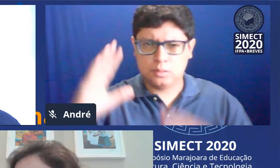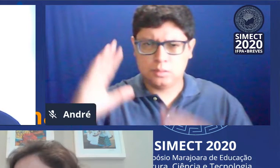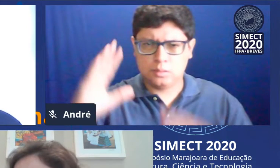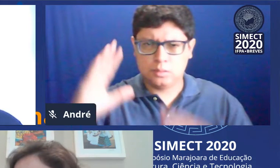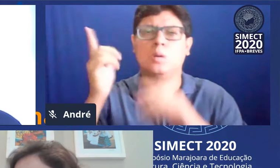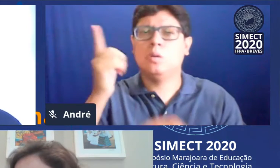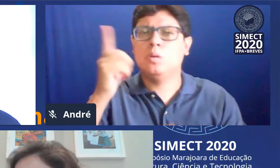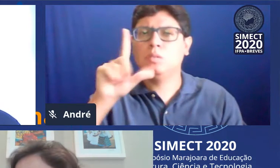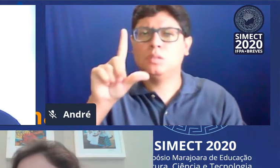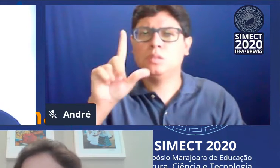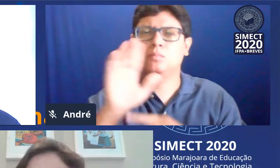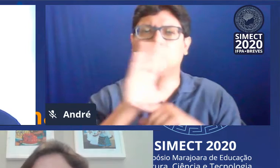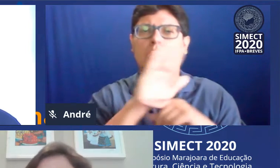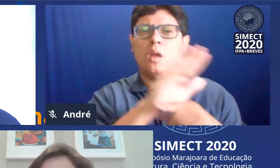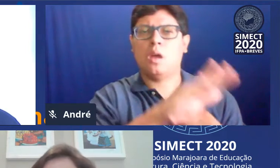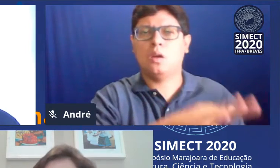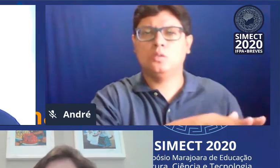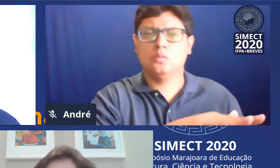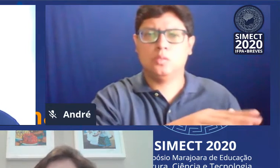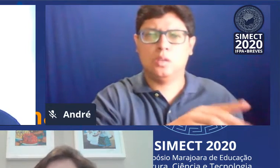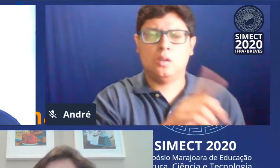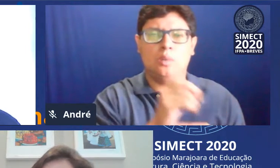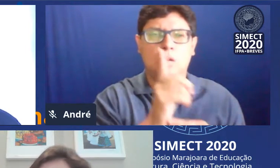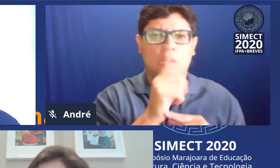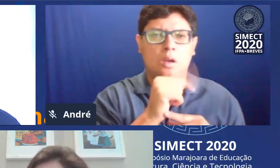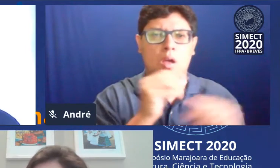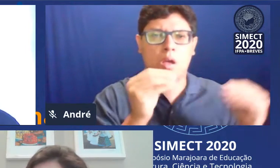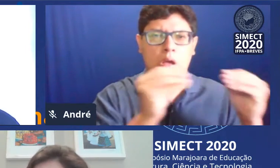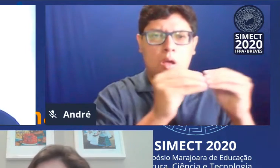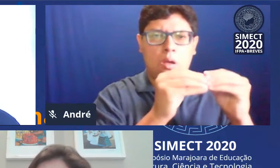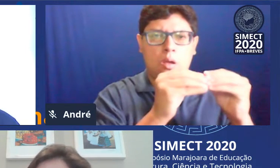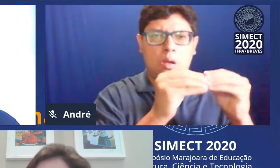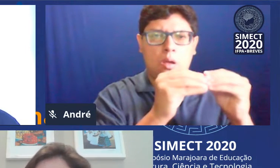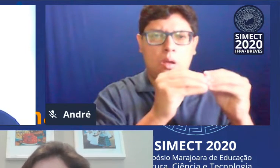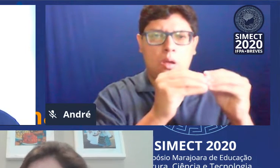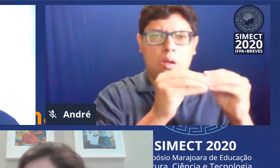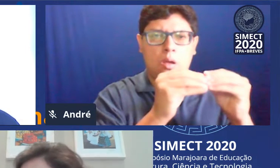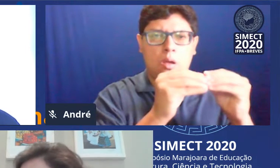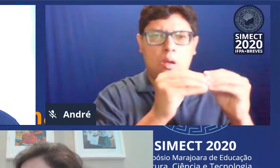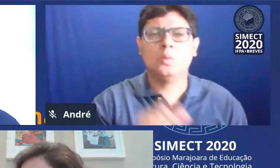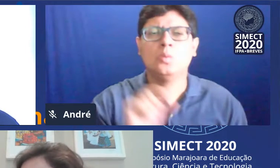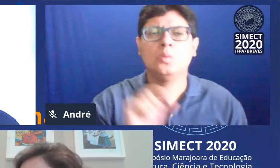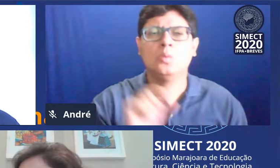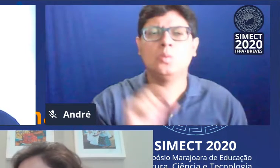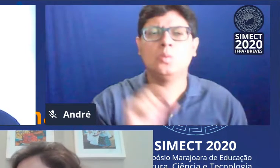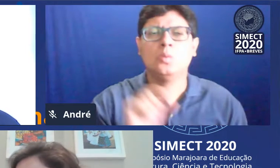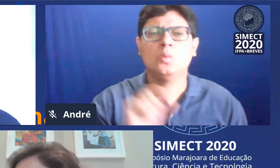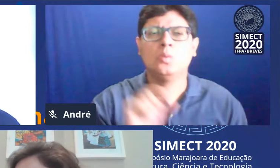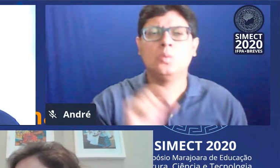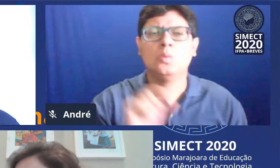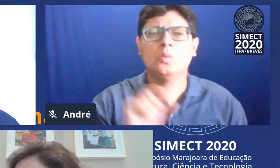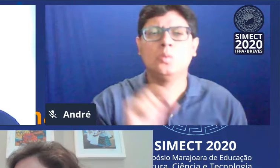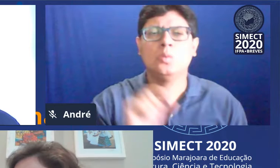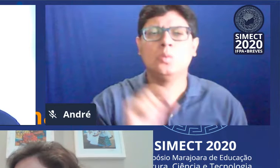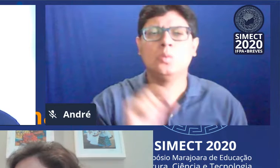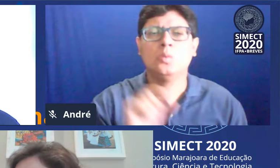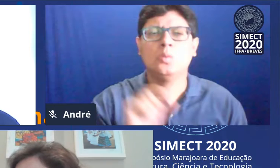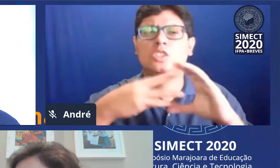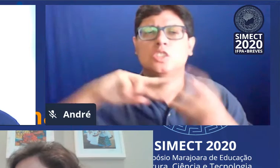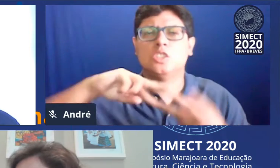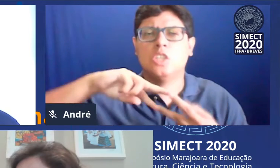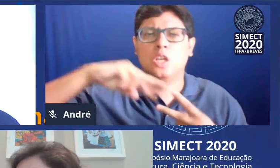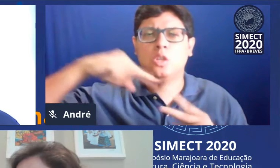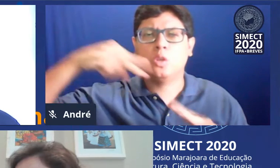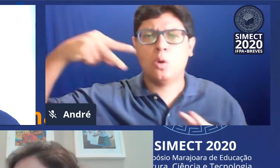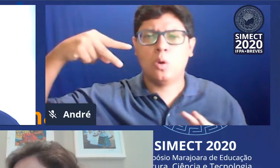genoma funcional? Nos últimos 10 anos, foram desenvolvidas máquinas que têm poder para sequenciar tudo